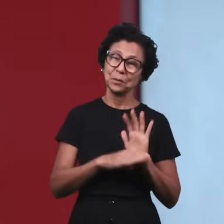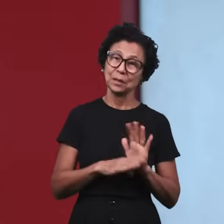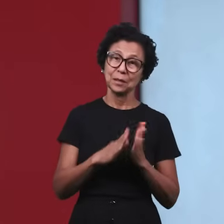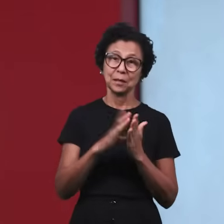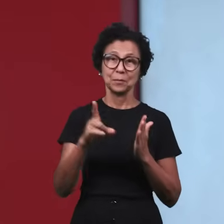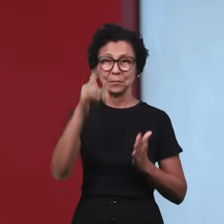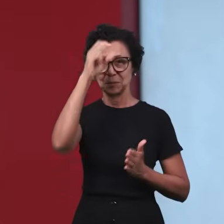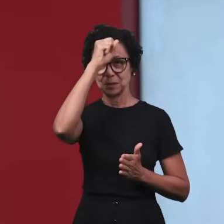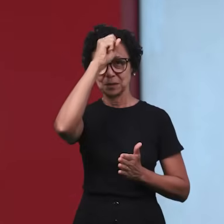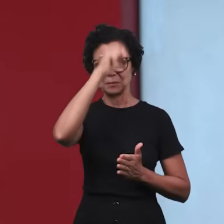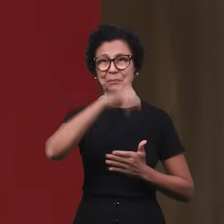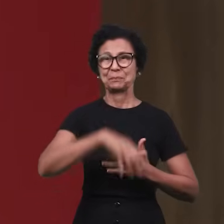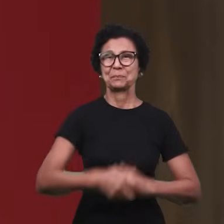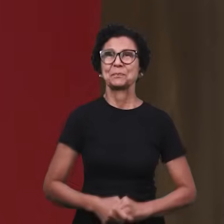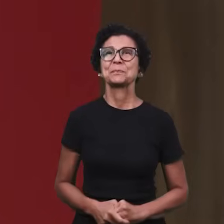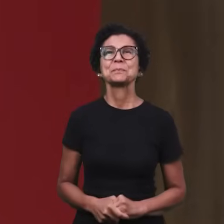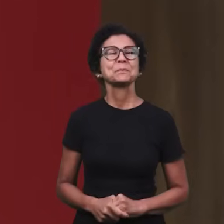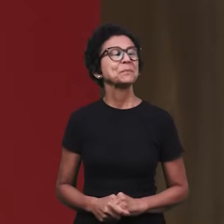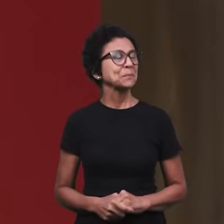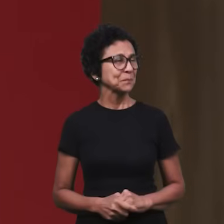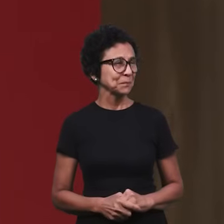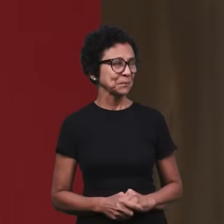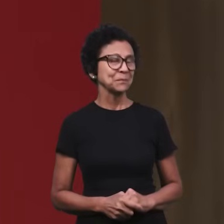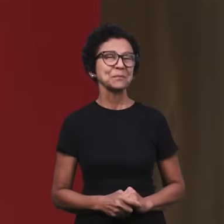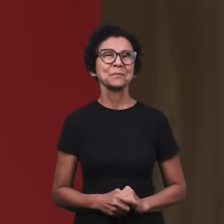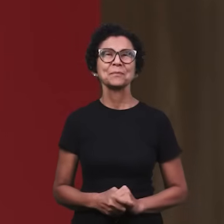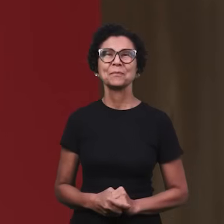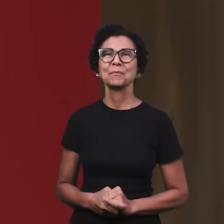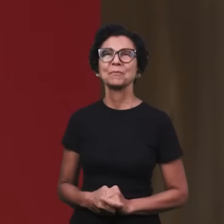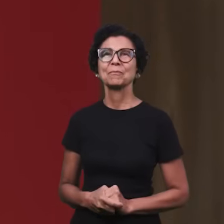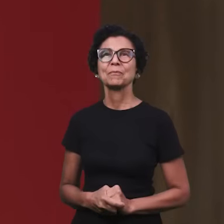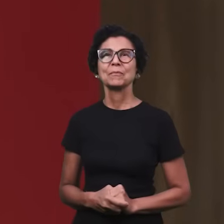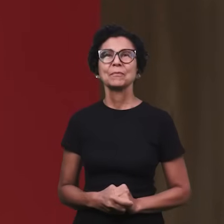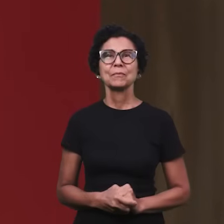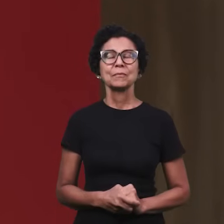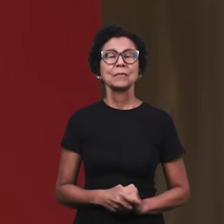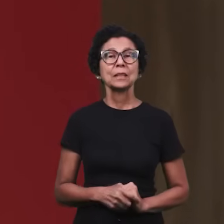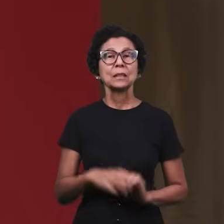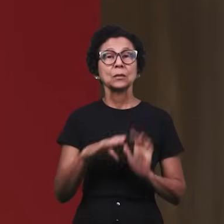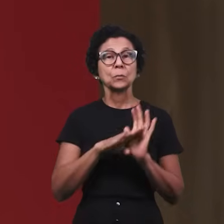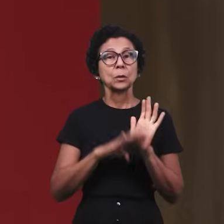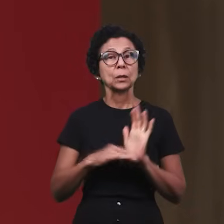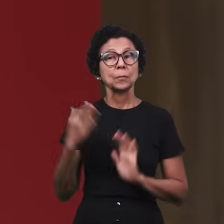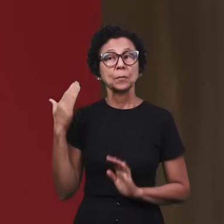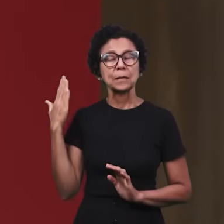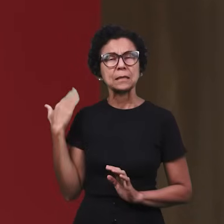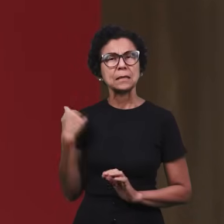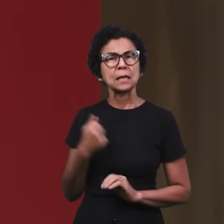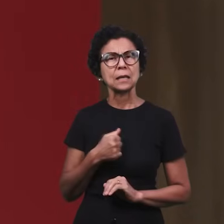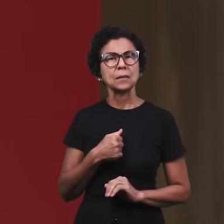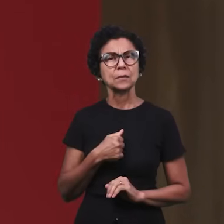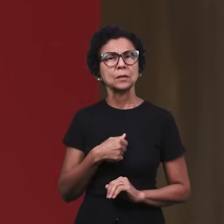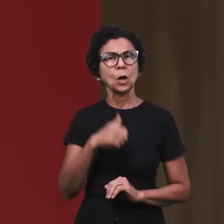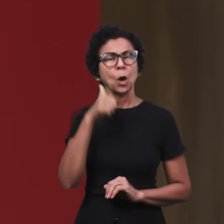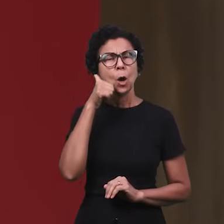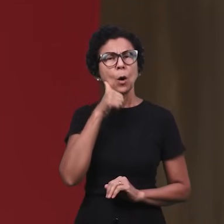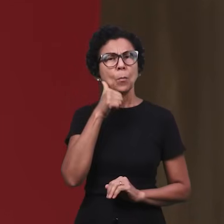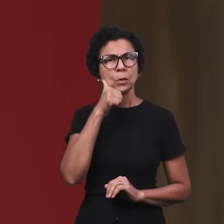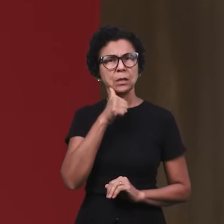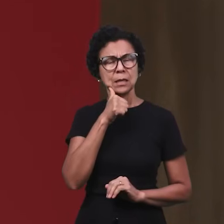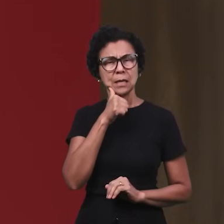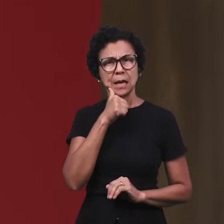a palavra de Deus. Amém. No programa anterior, vimos que a mulher virtuosa é